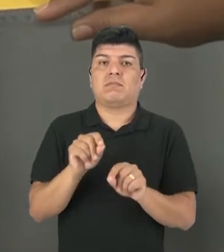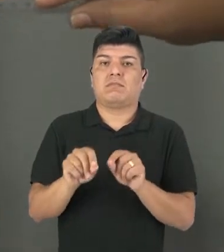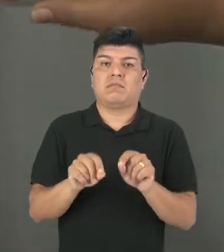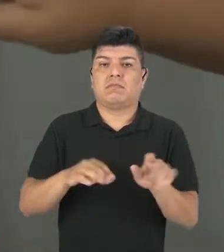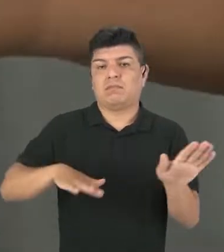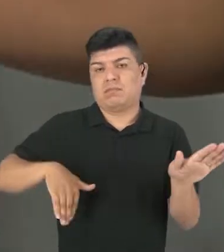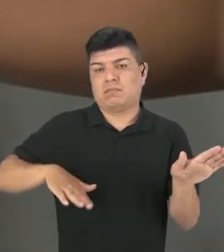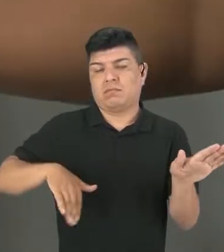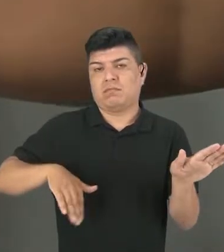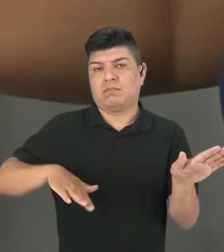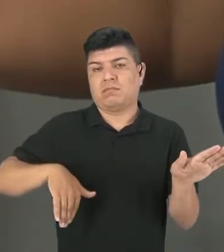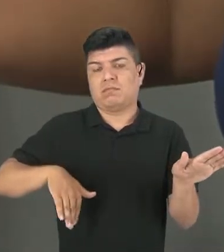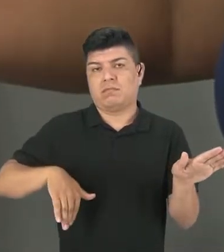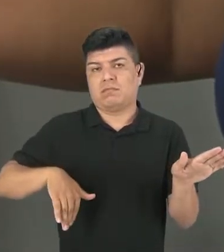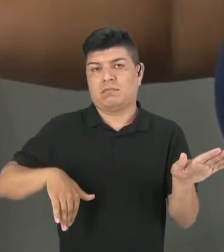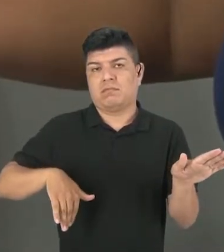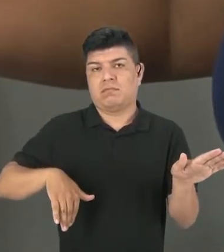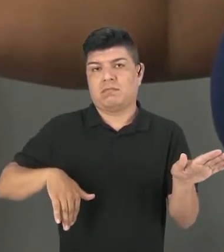de nado